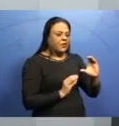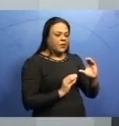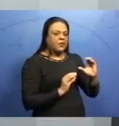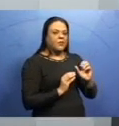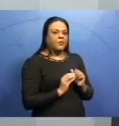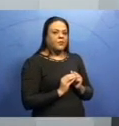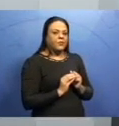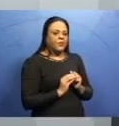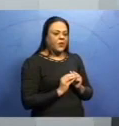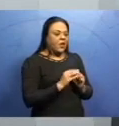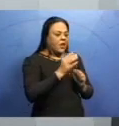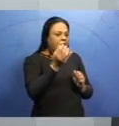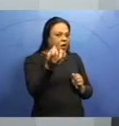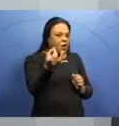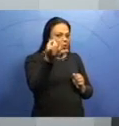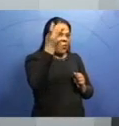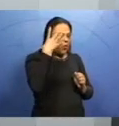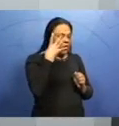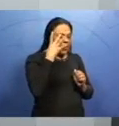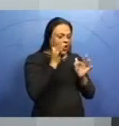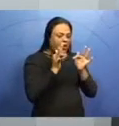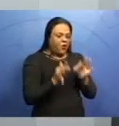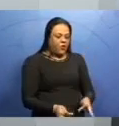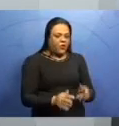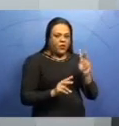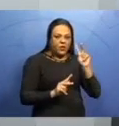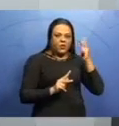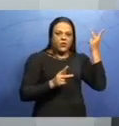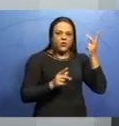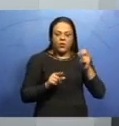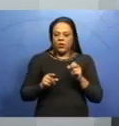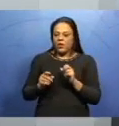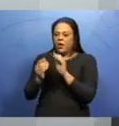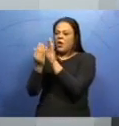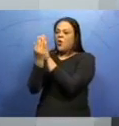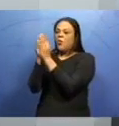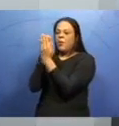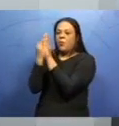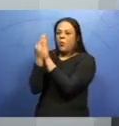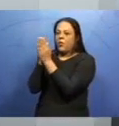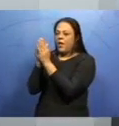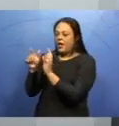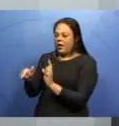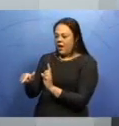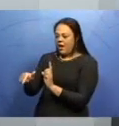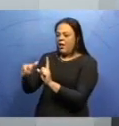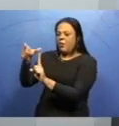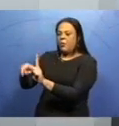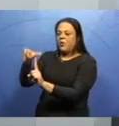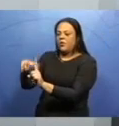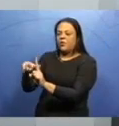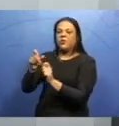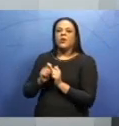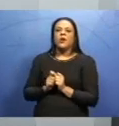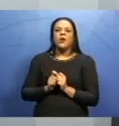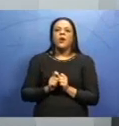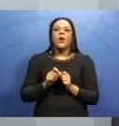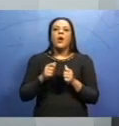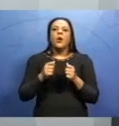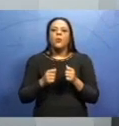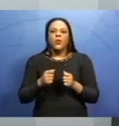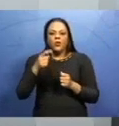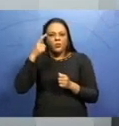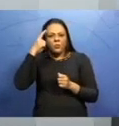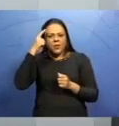C. Moral no final da história e uma boneca como personagem. Vamos pensar um pouquinho, lembrando que pode fazer